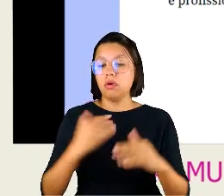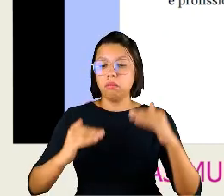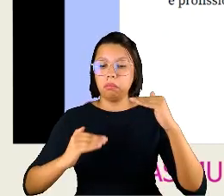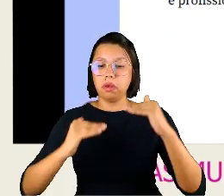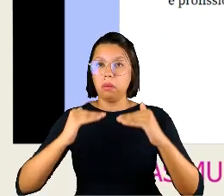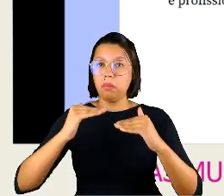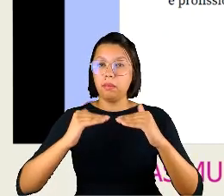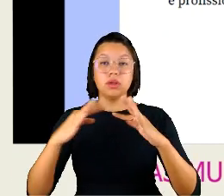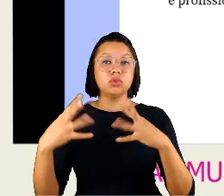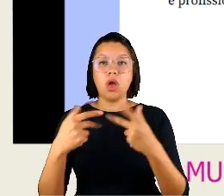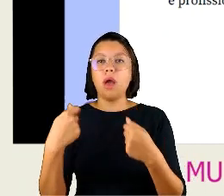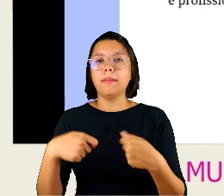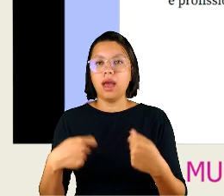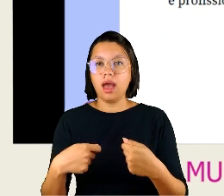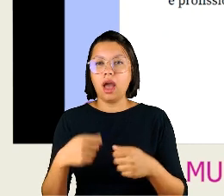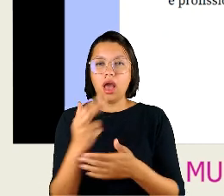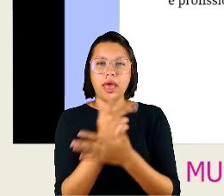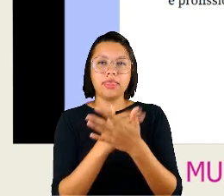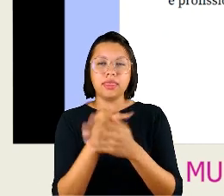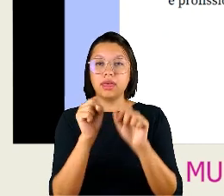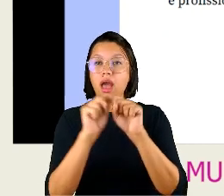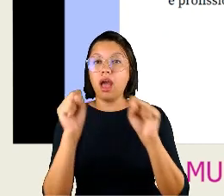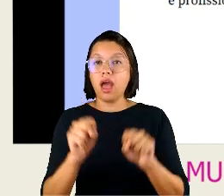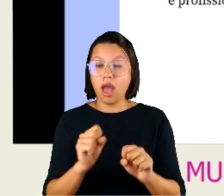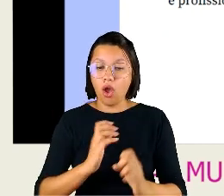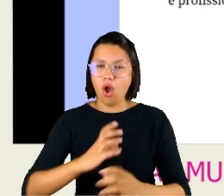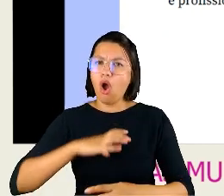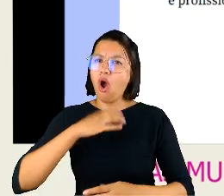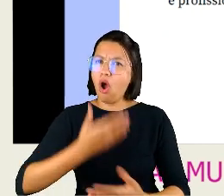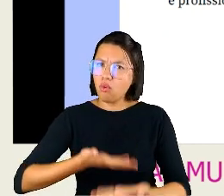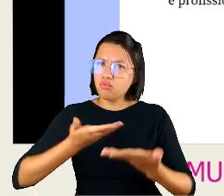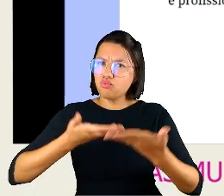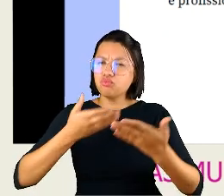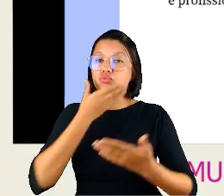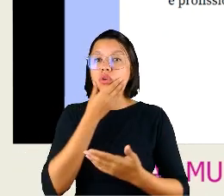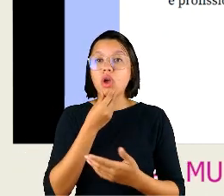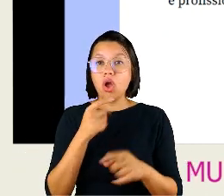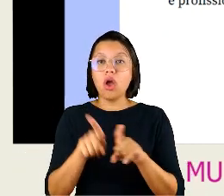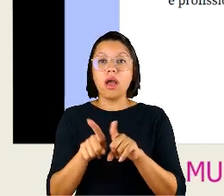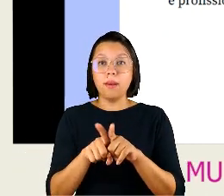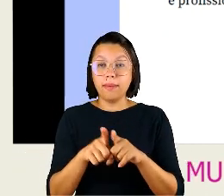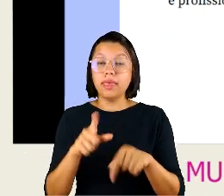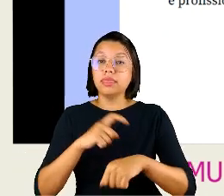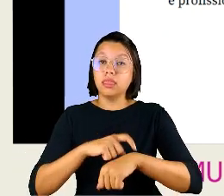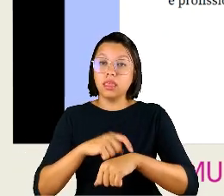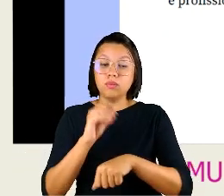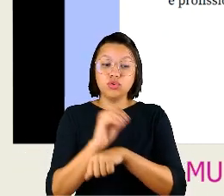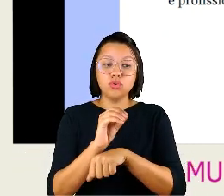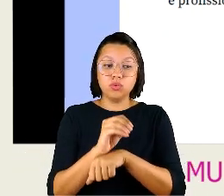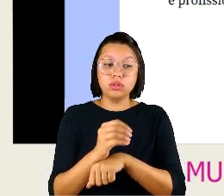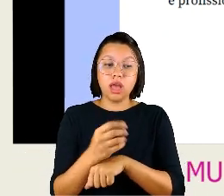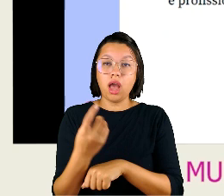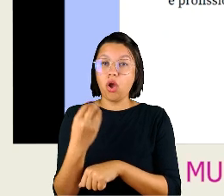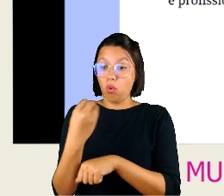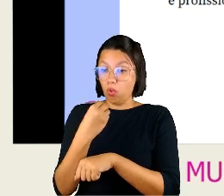estamos precisando. Desenhar sistemas que encorajem todos, homens também têm tempo para cuidarem de si e das suas